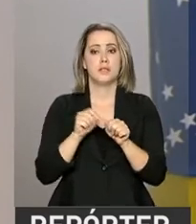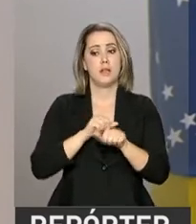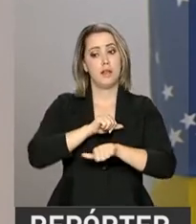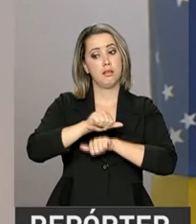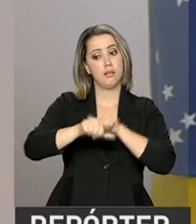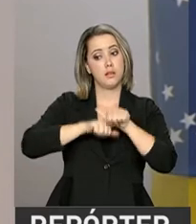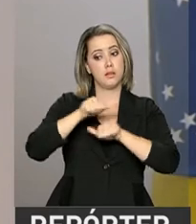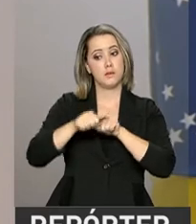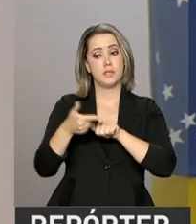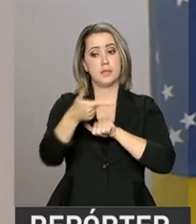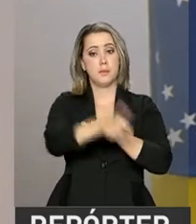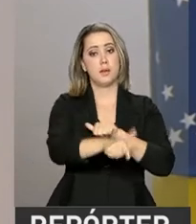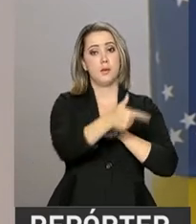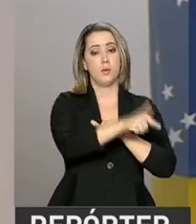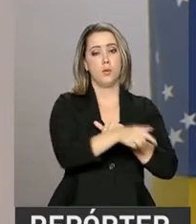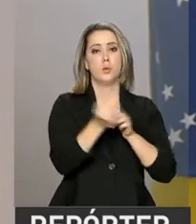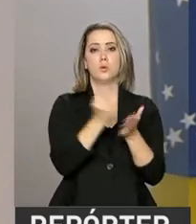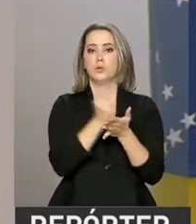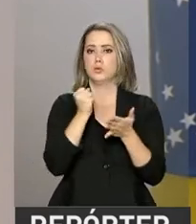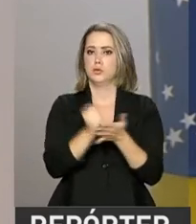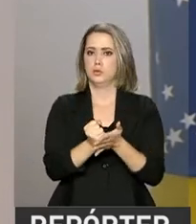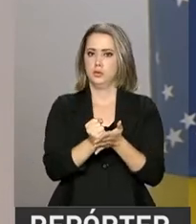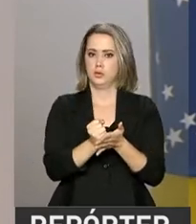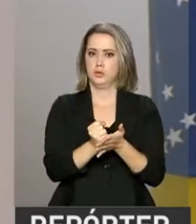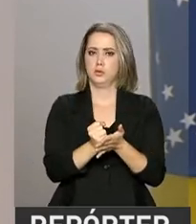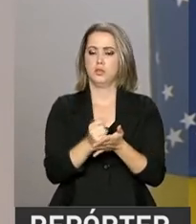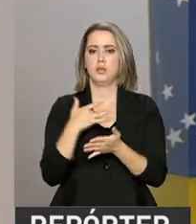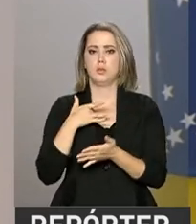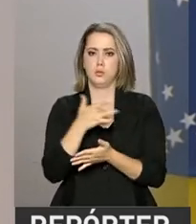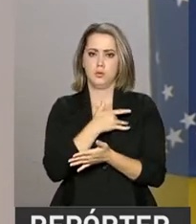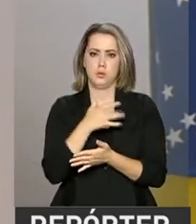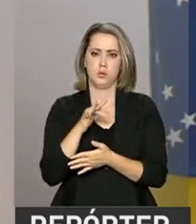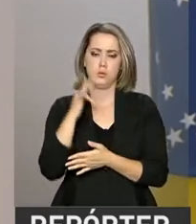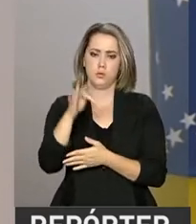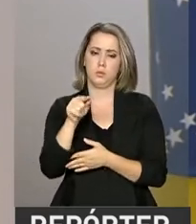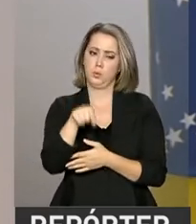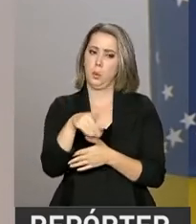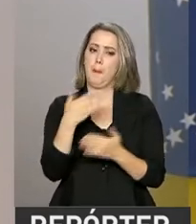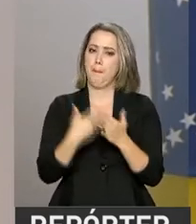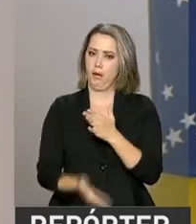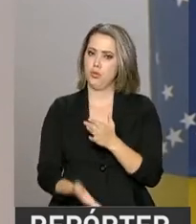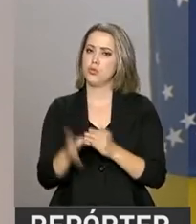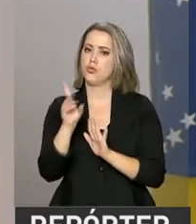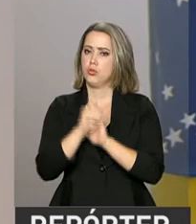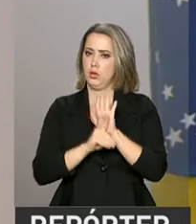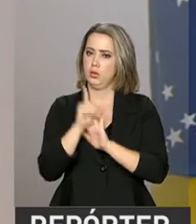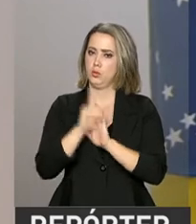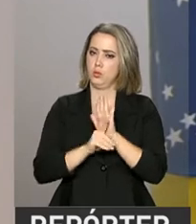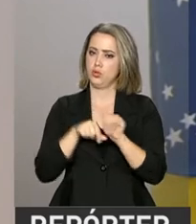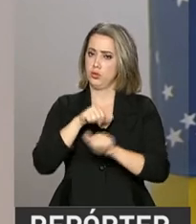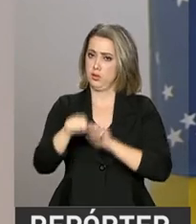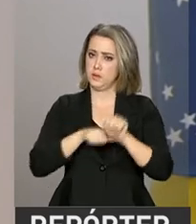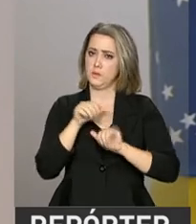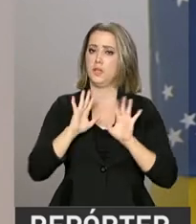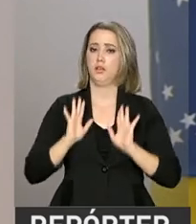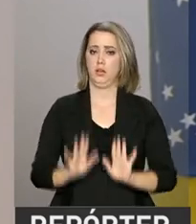para outro plano no futuro, com o cancelamento ele perde esse direito. Se porventura